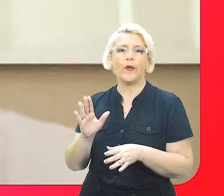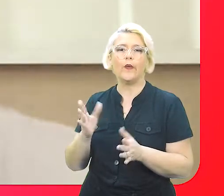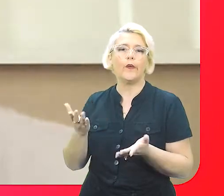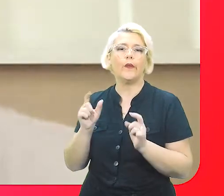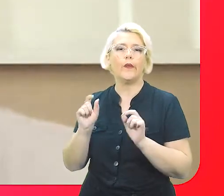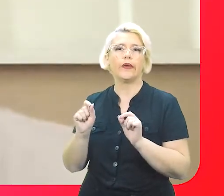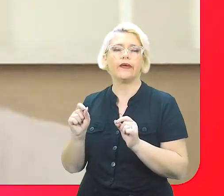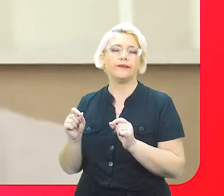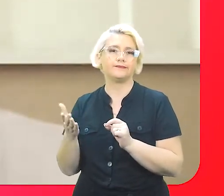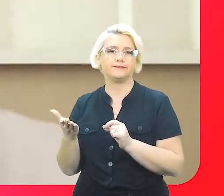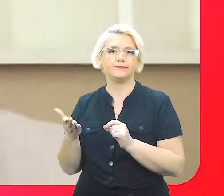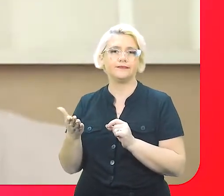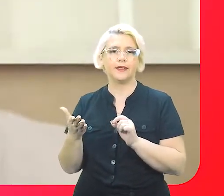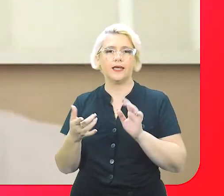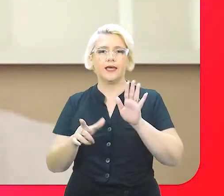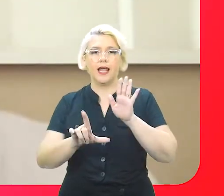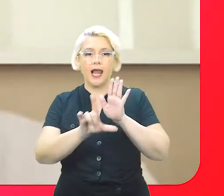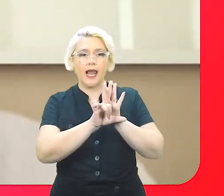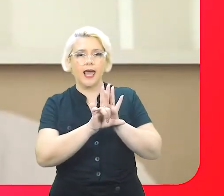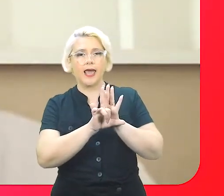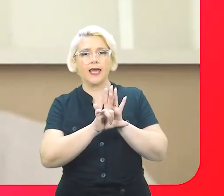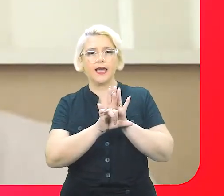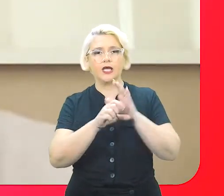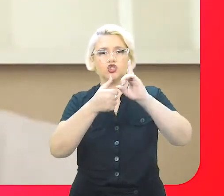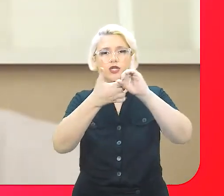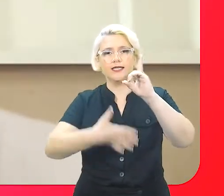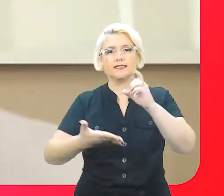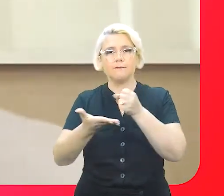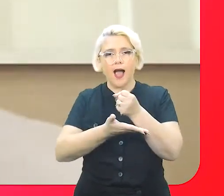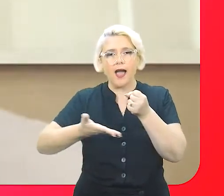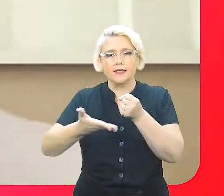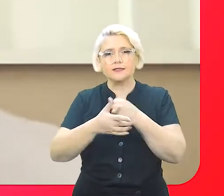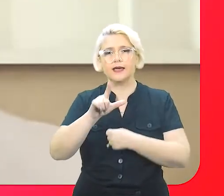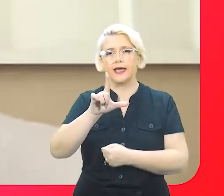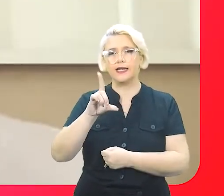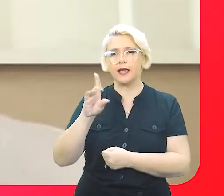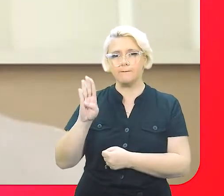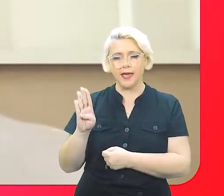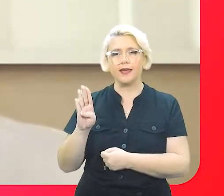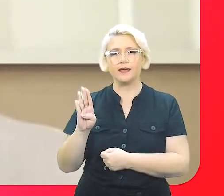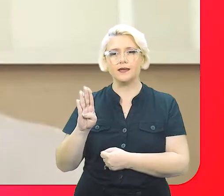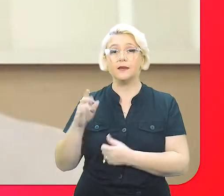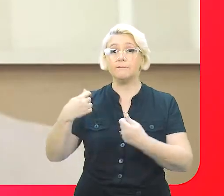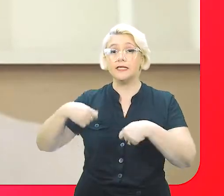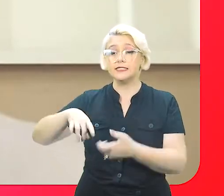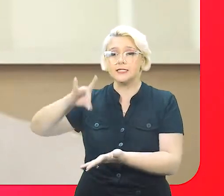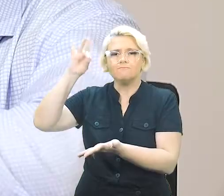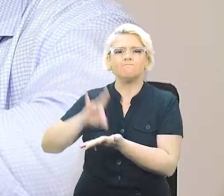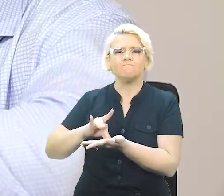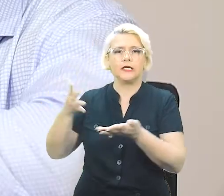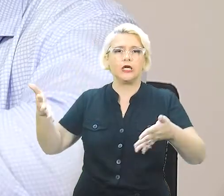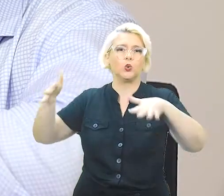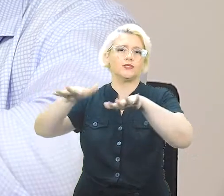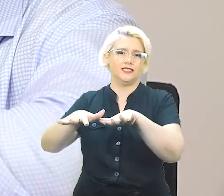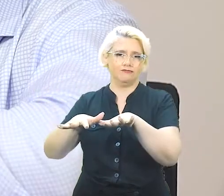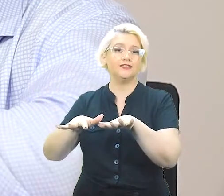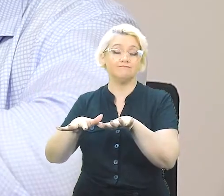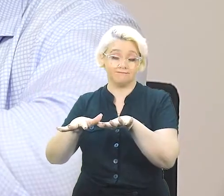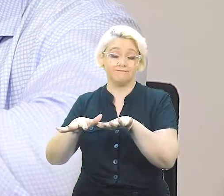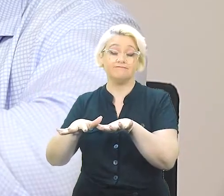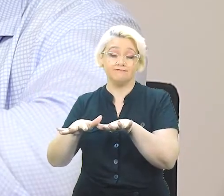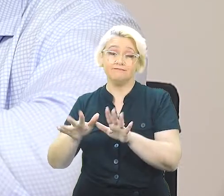despeito da Lei de Diretrizes e Bases, ser genuinamente inclusiva, né?